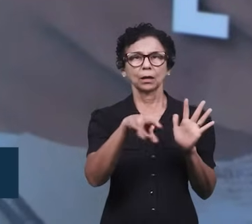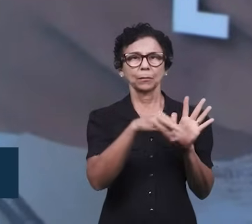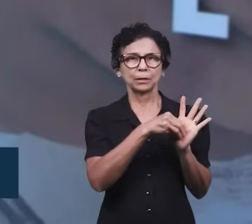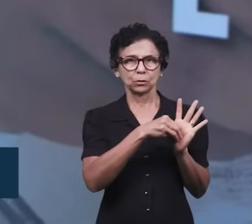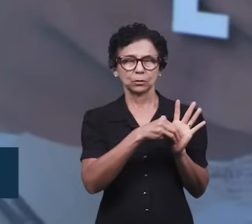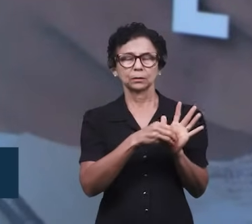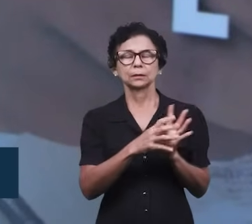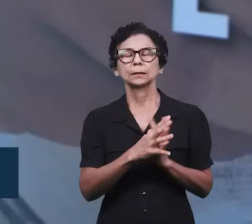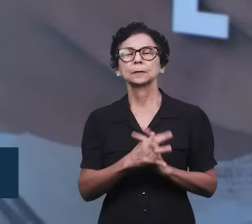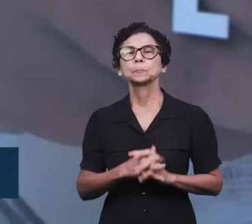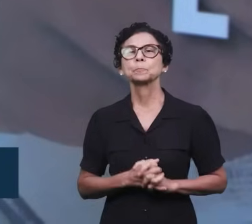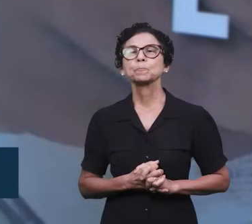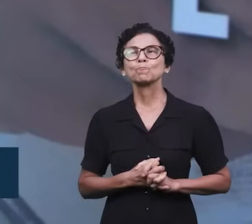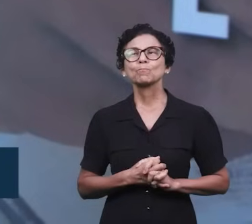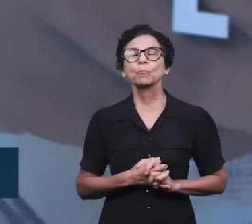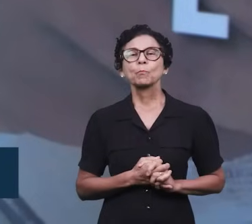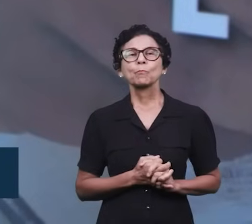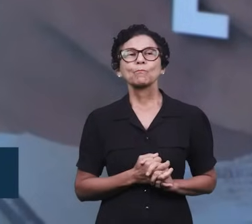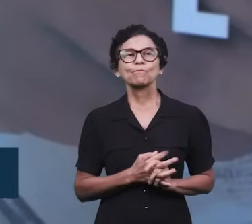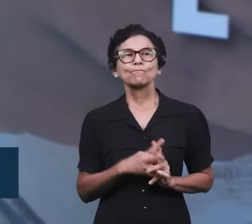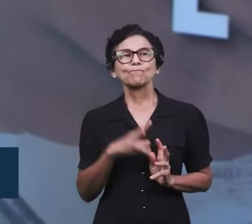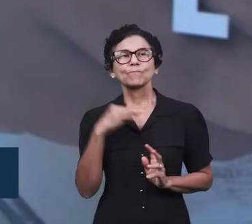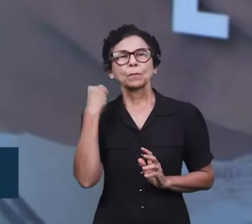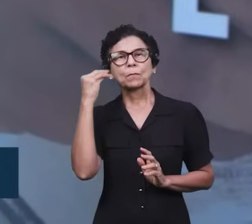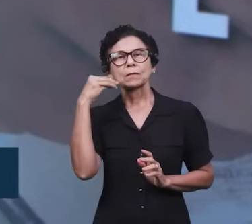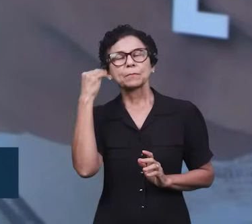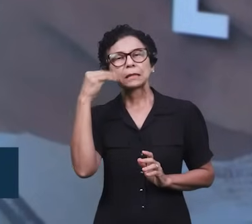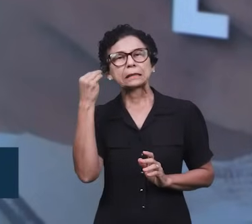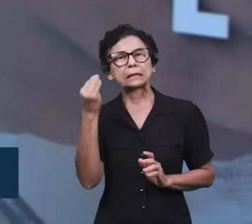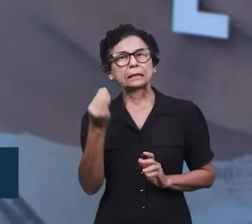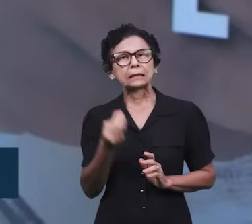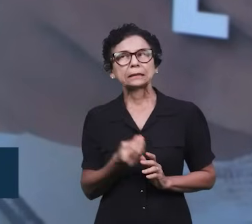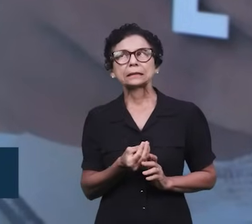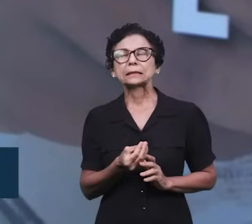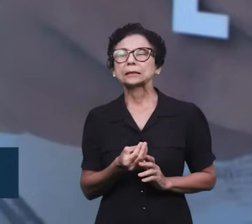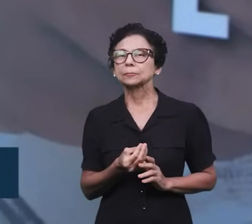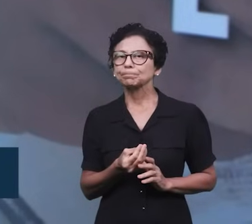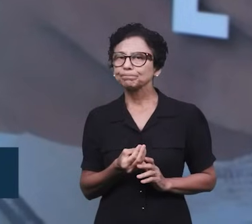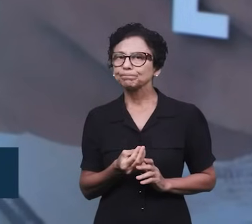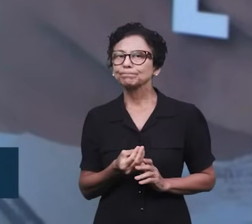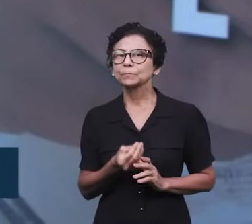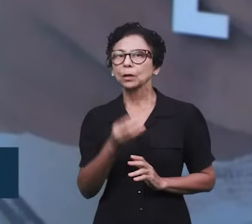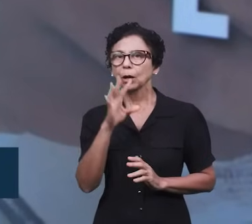é uma experiência notável e